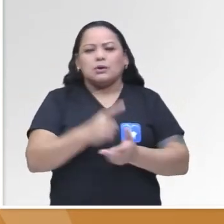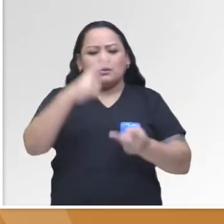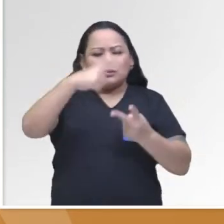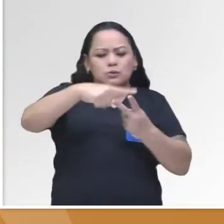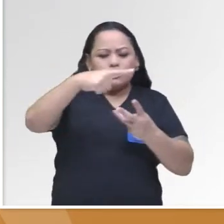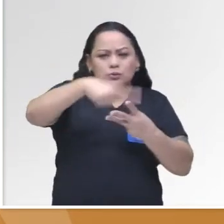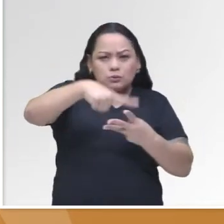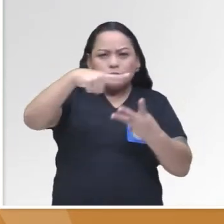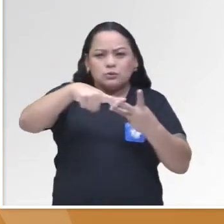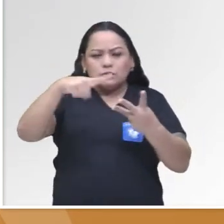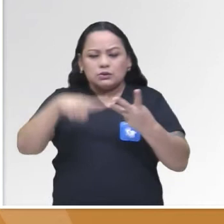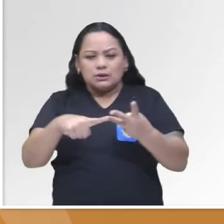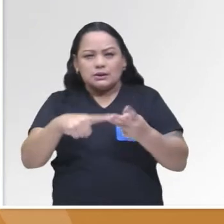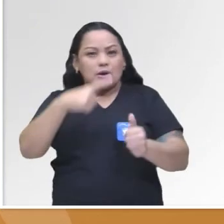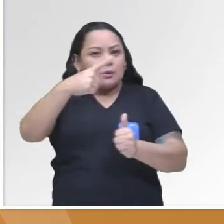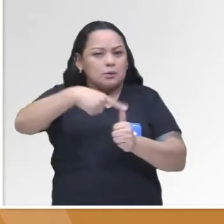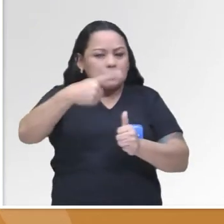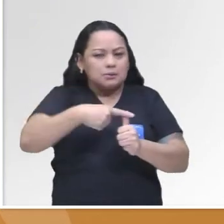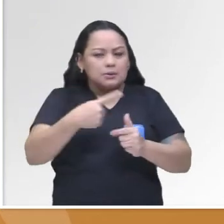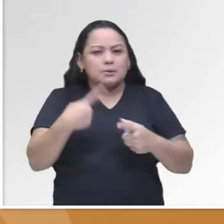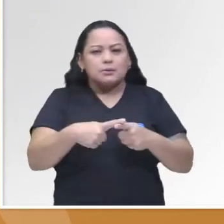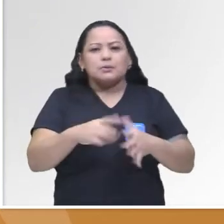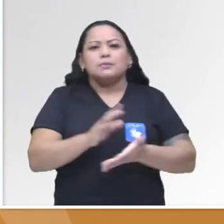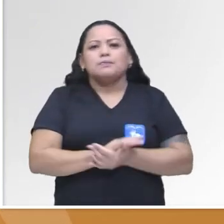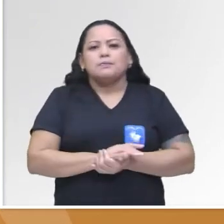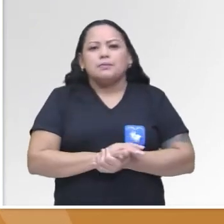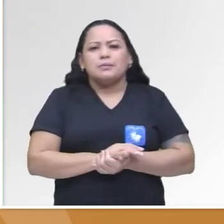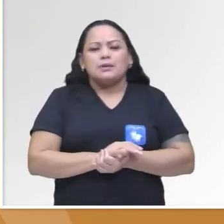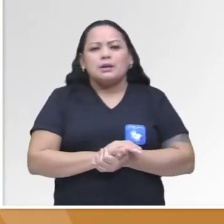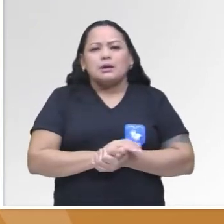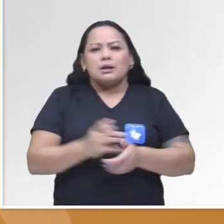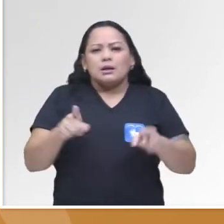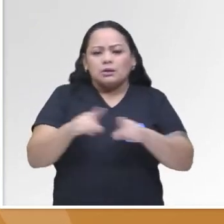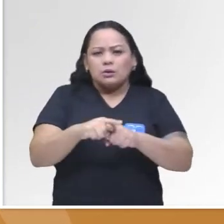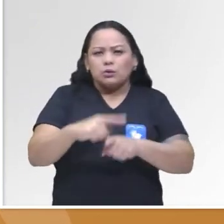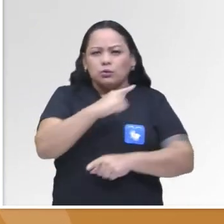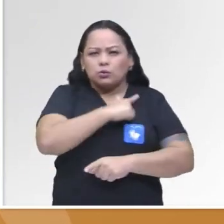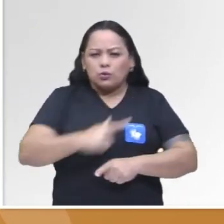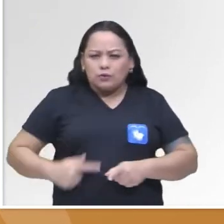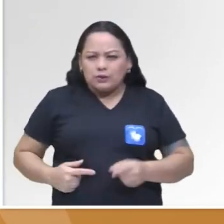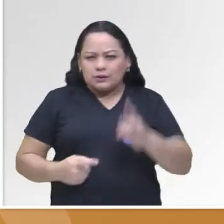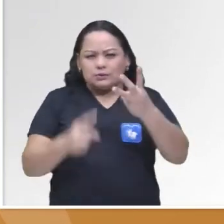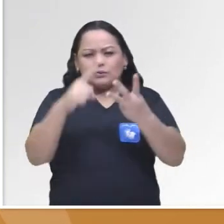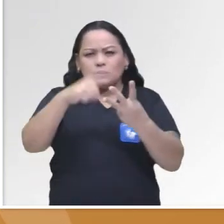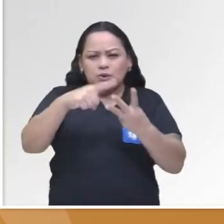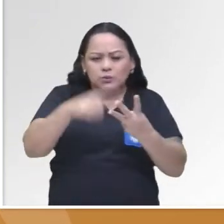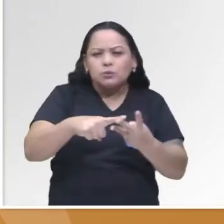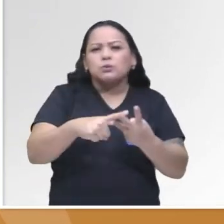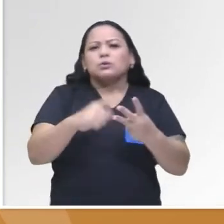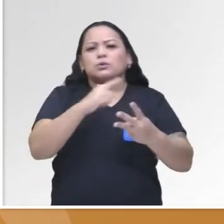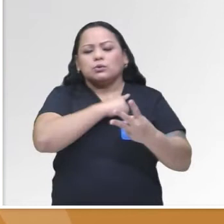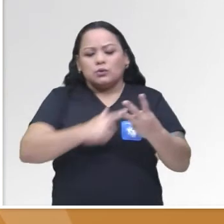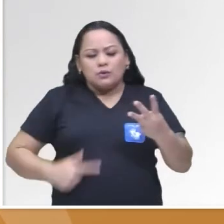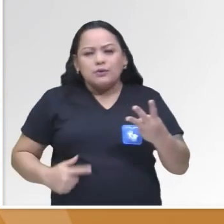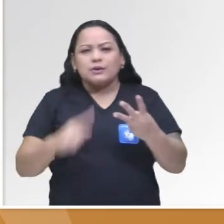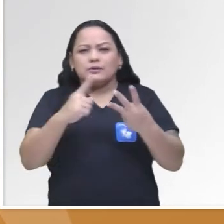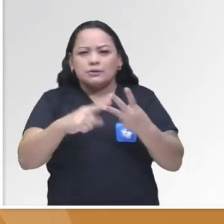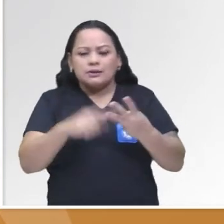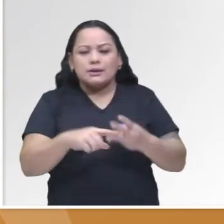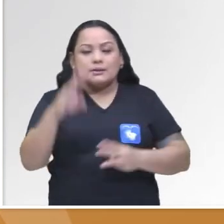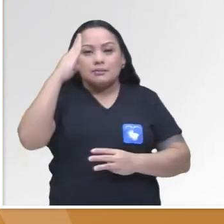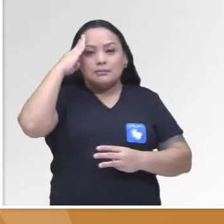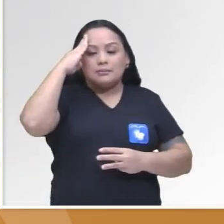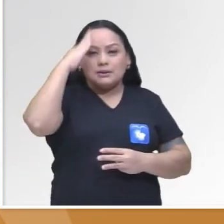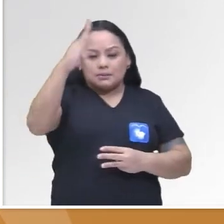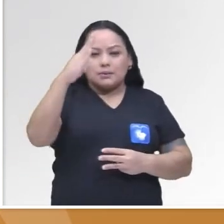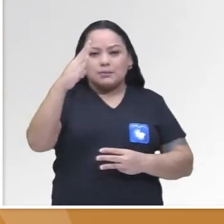ele assume através da Revolução de 30, seja no governo constitucional, ou mesmo durante o Estado Novo. Principalmente